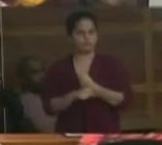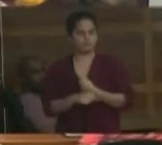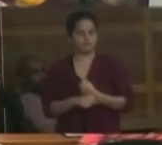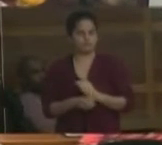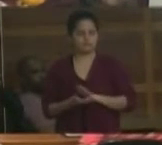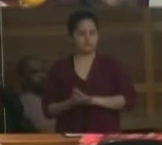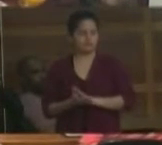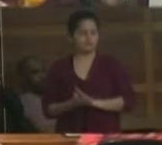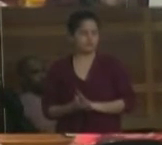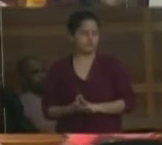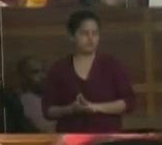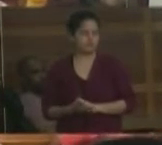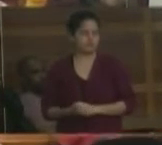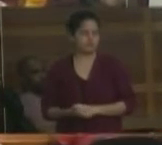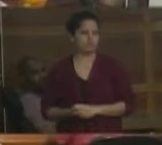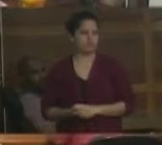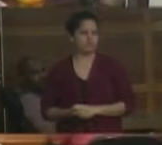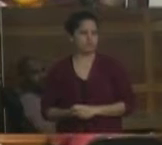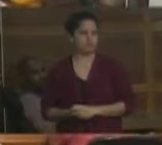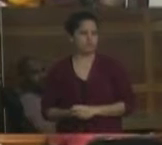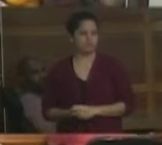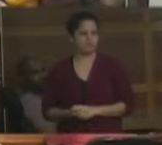e aí